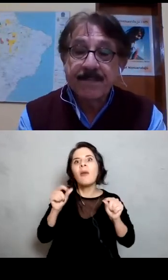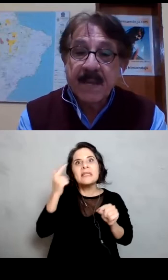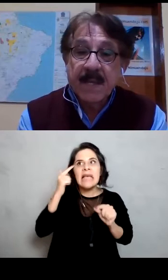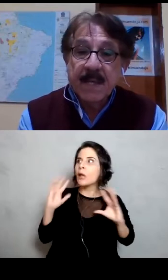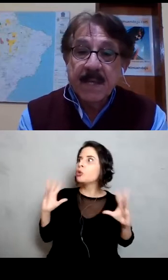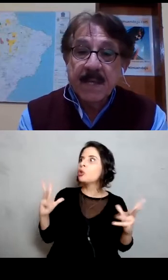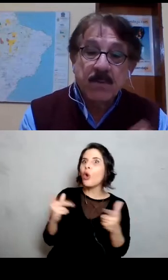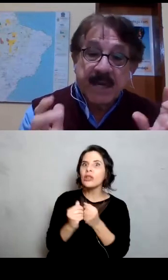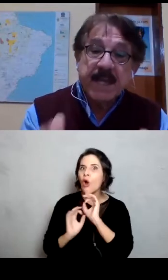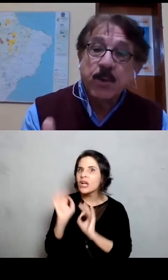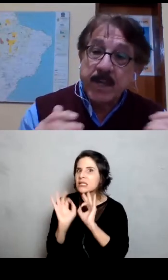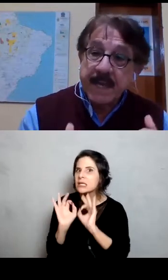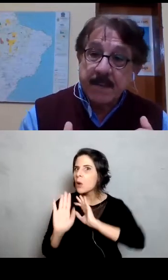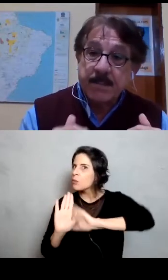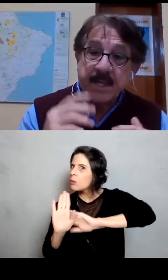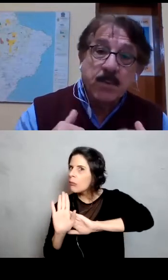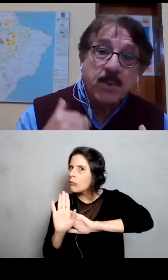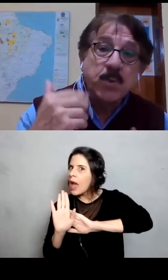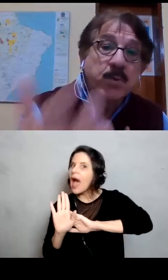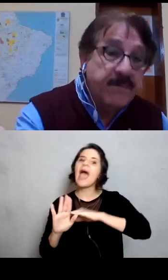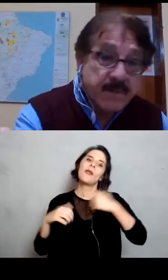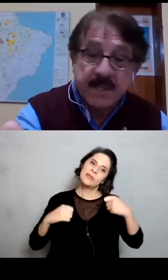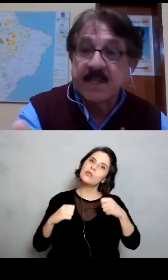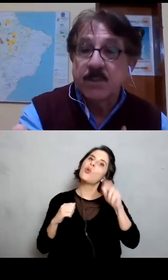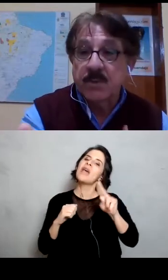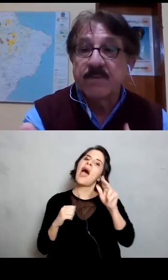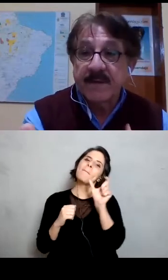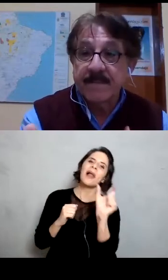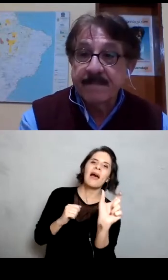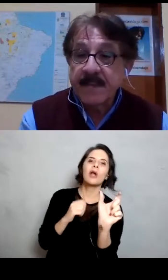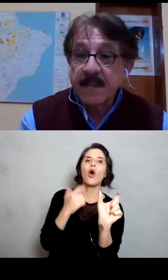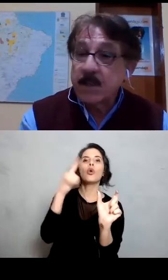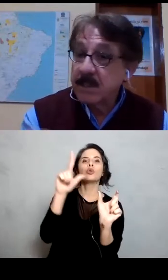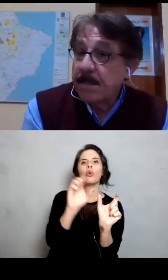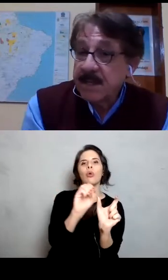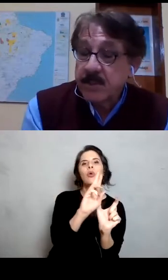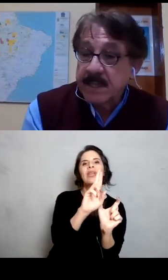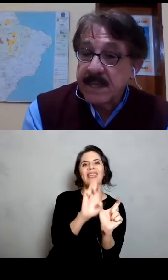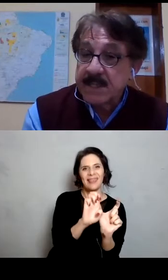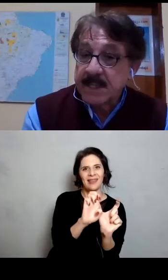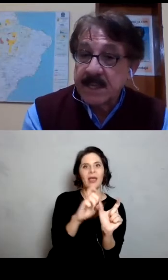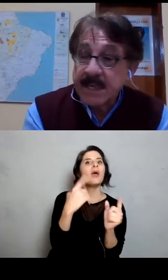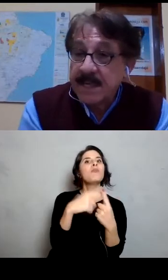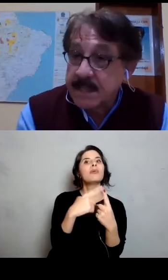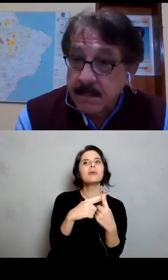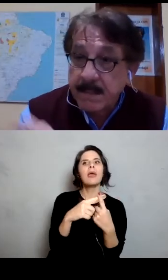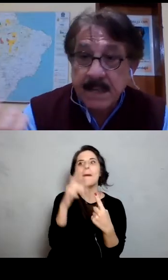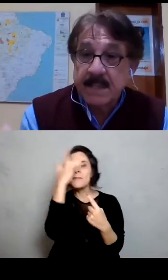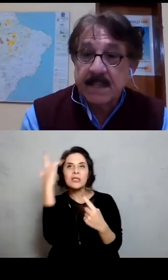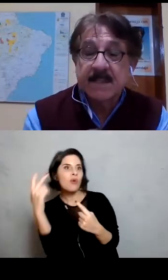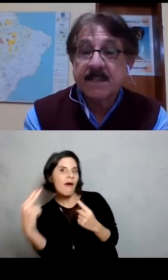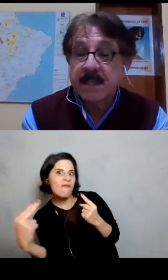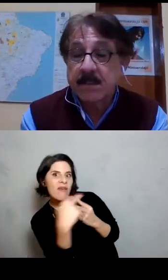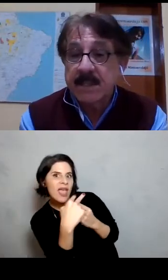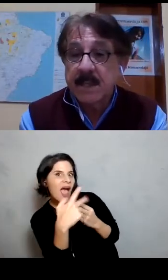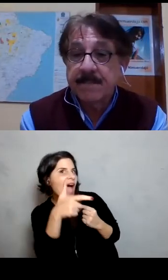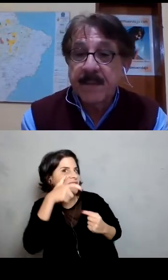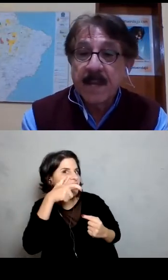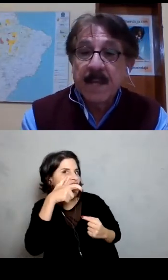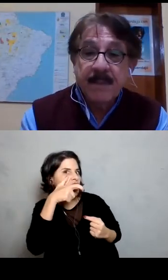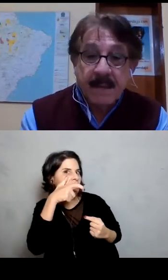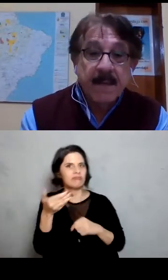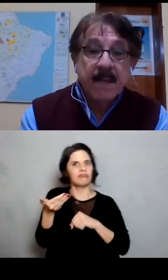apresentação. Então, eu usarei orê, porque não inclui vocês que nos ouvem. Então, essa é uma particularidade riquíssima, a beleza dessas línguas